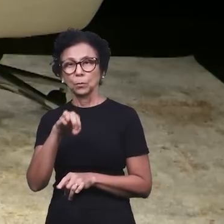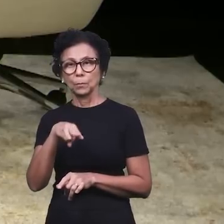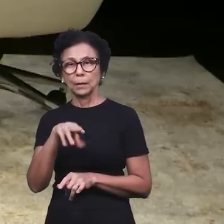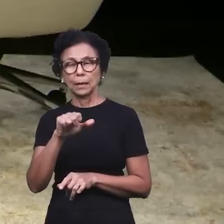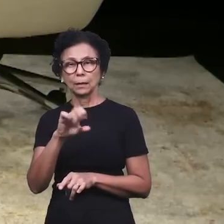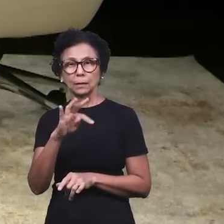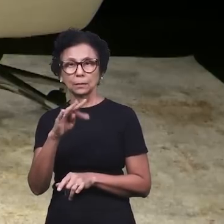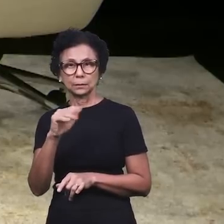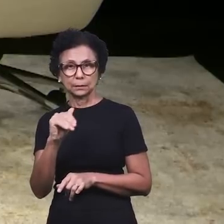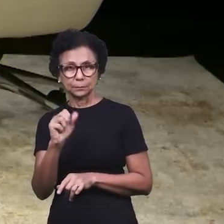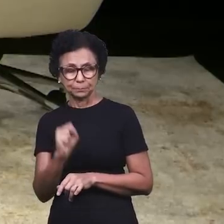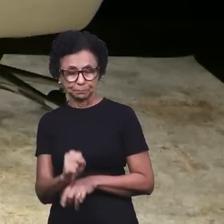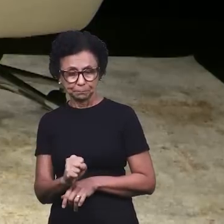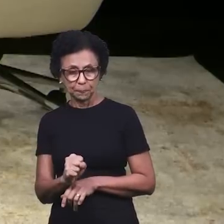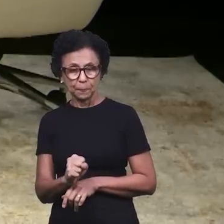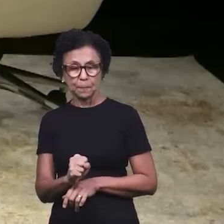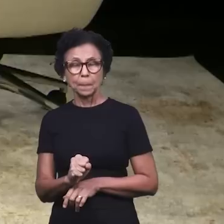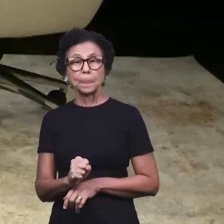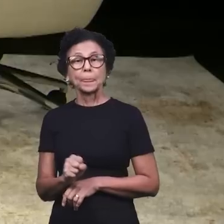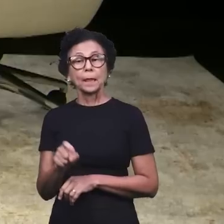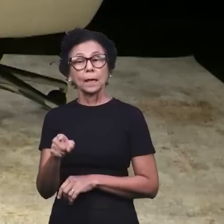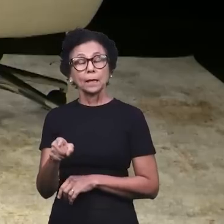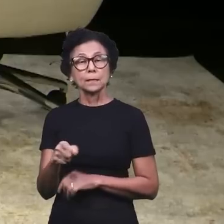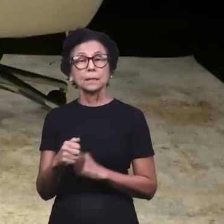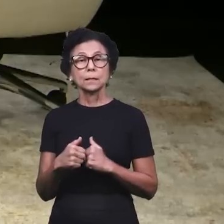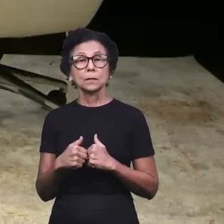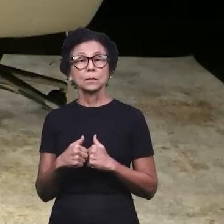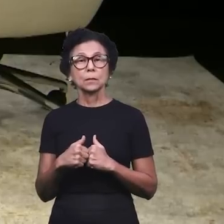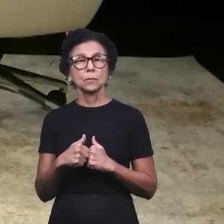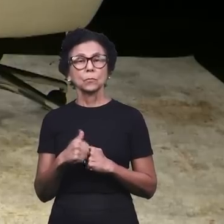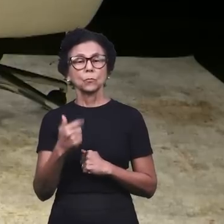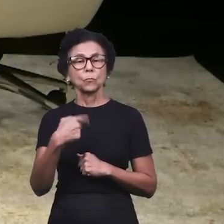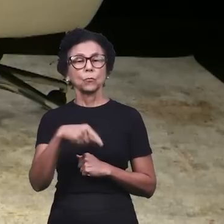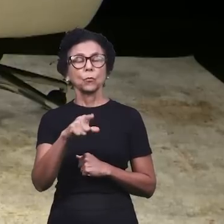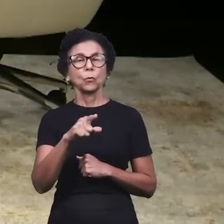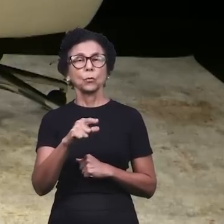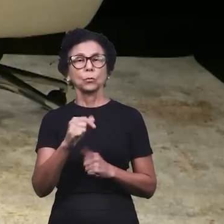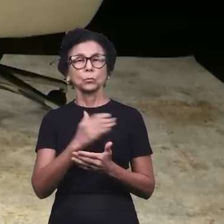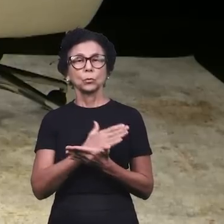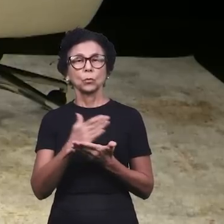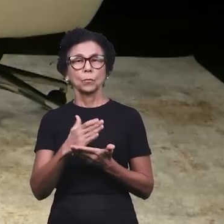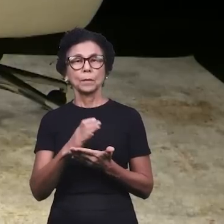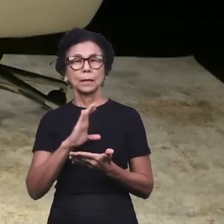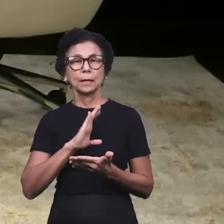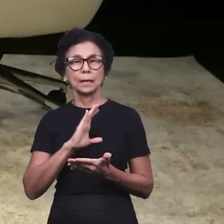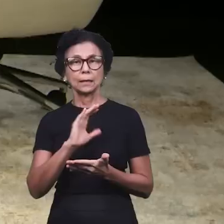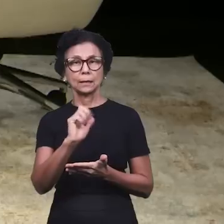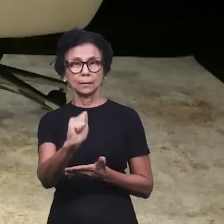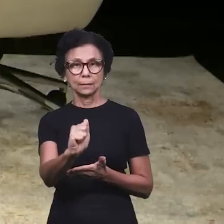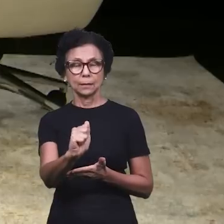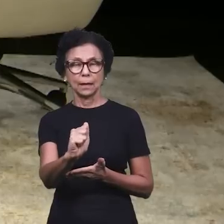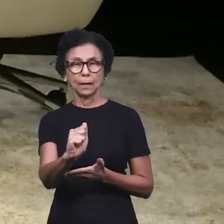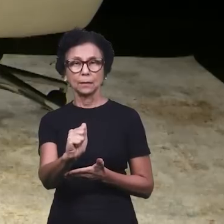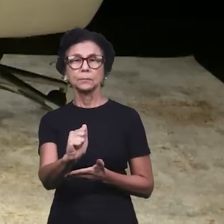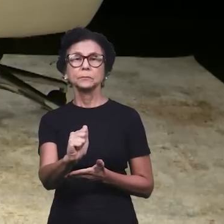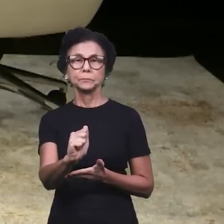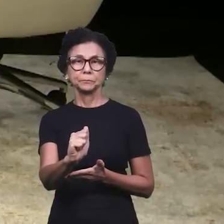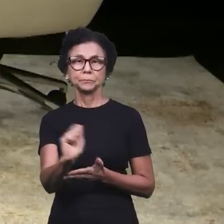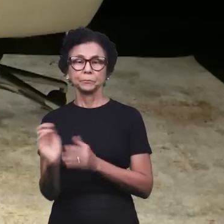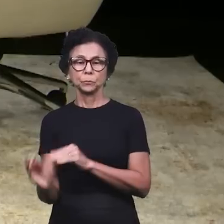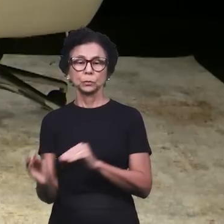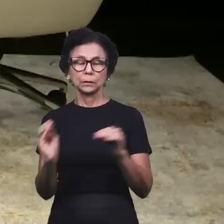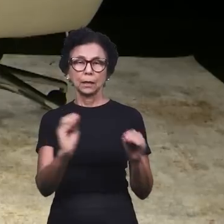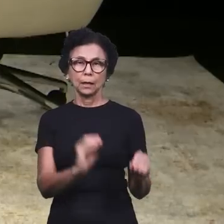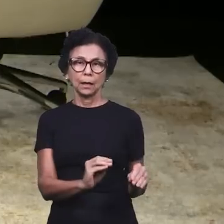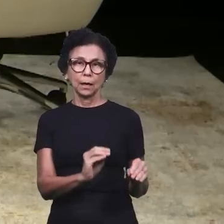inicialmente eles foram para o Canadá, alguns foram transferidos de Washington para o Canadá e tiveram uma participação